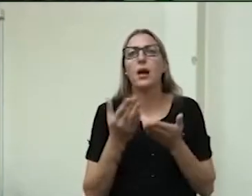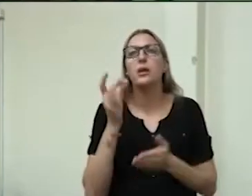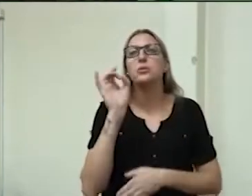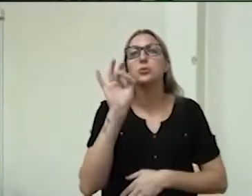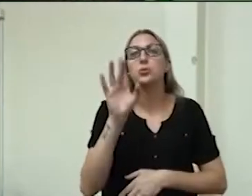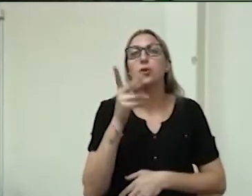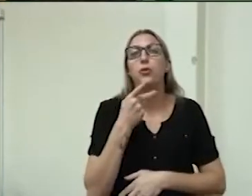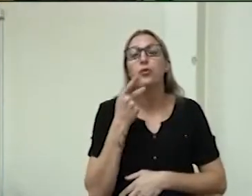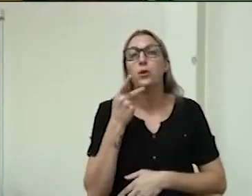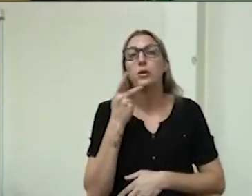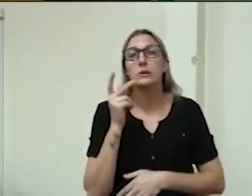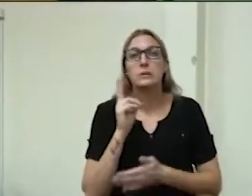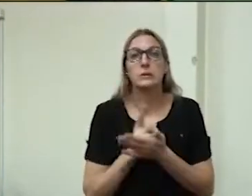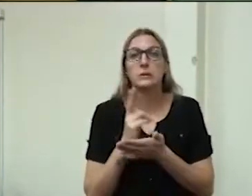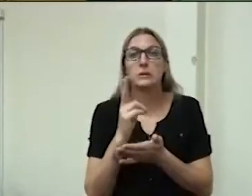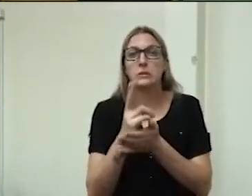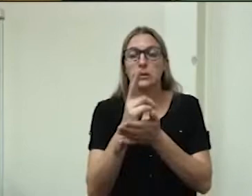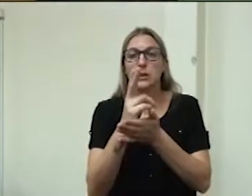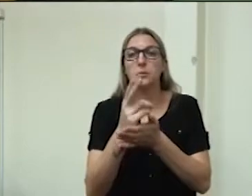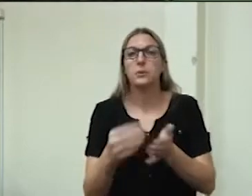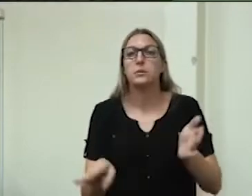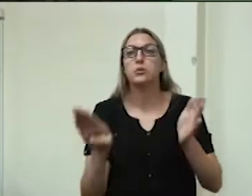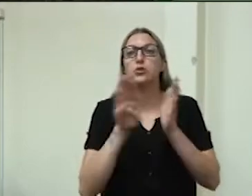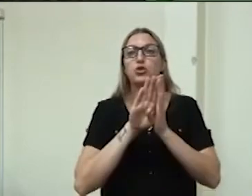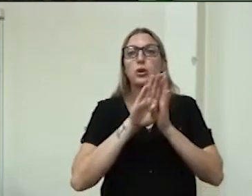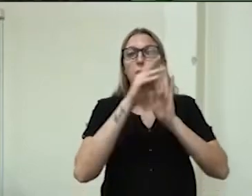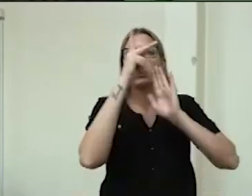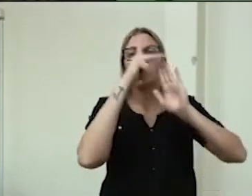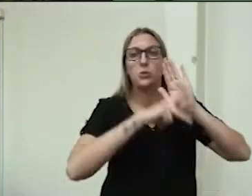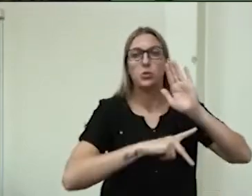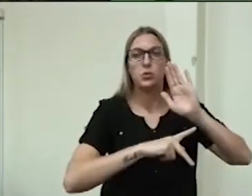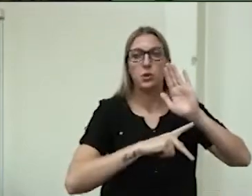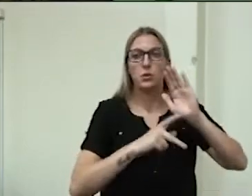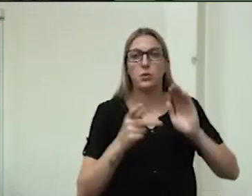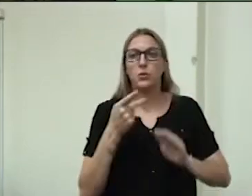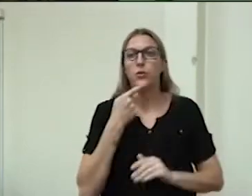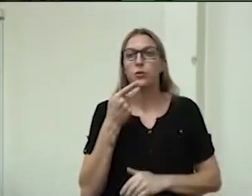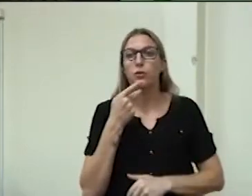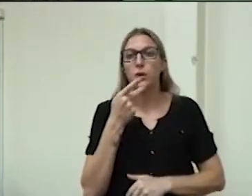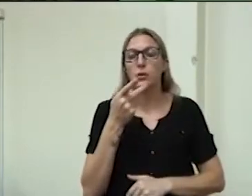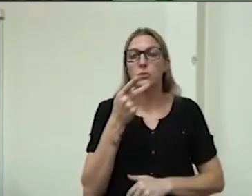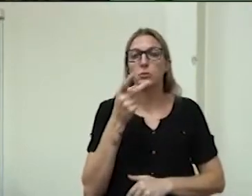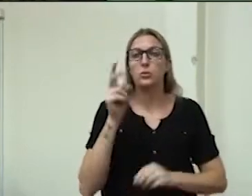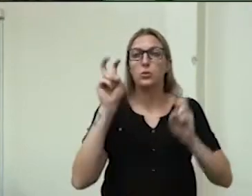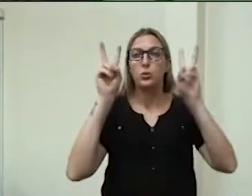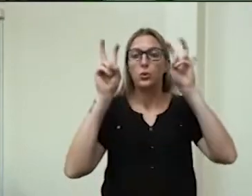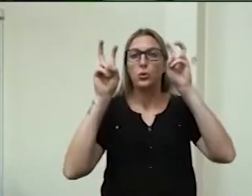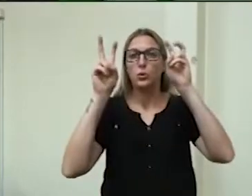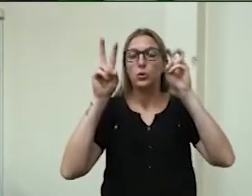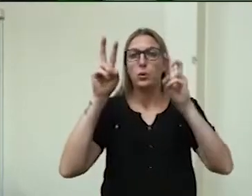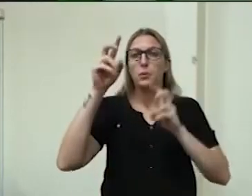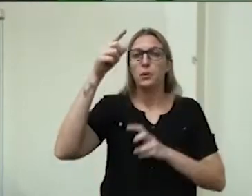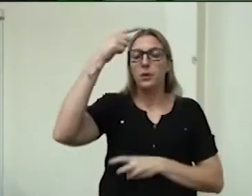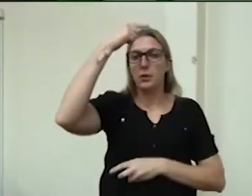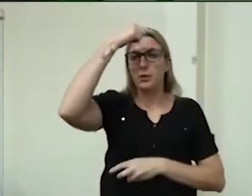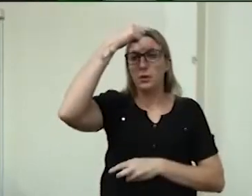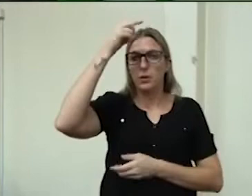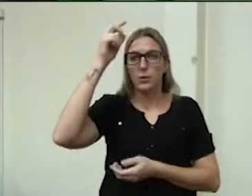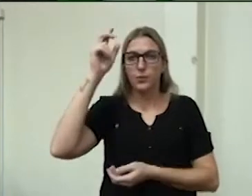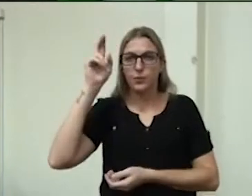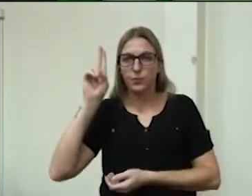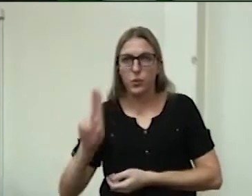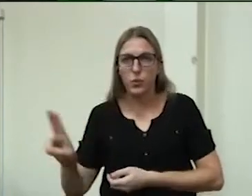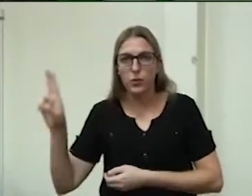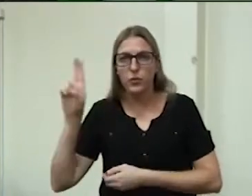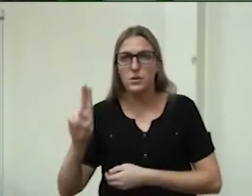dizer que toda vez que vem um projeto tratando, por exemplo, da universidade, né, e do curso de medicina, nós temos